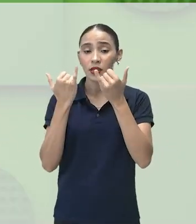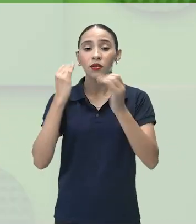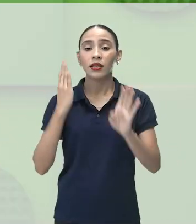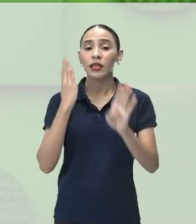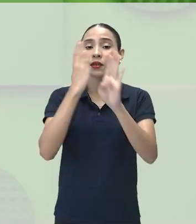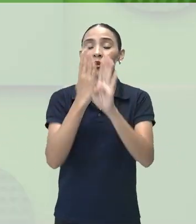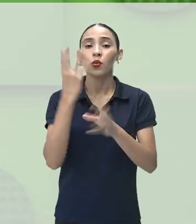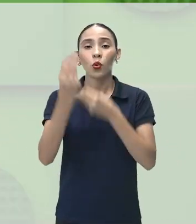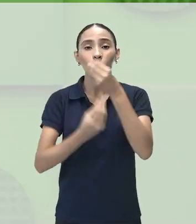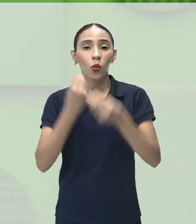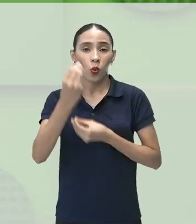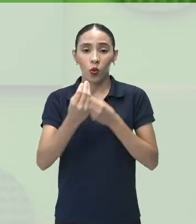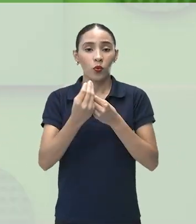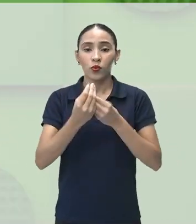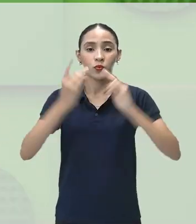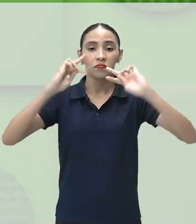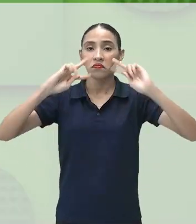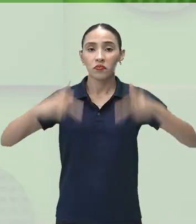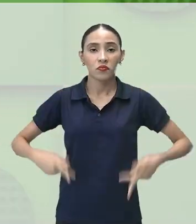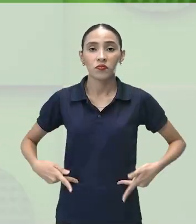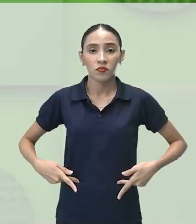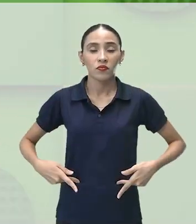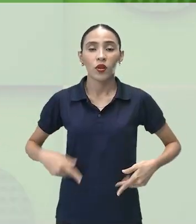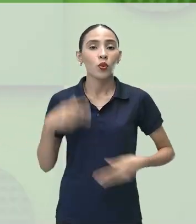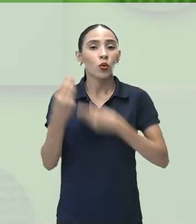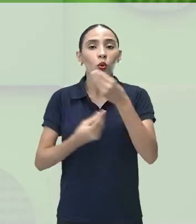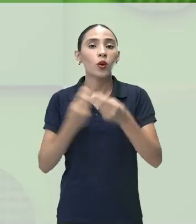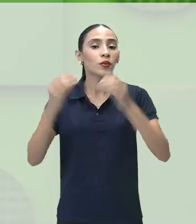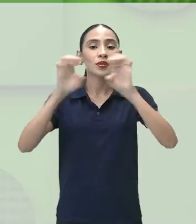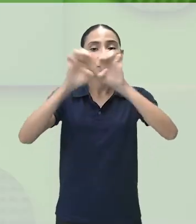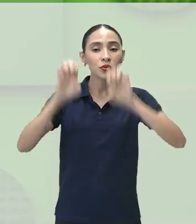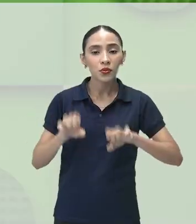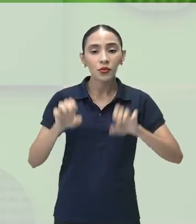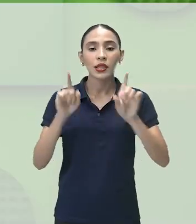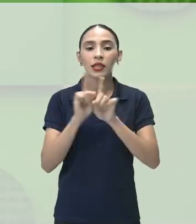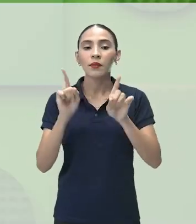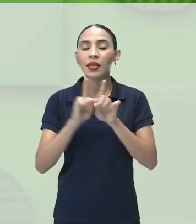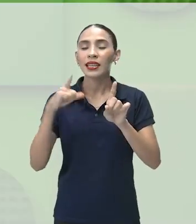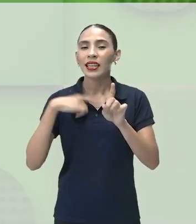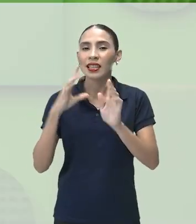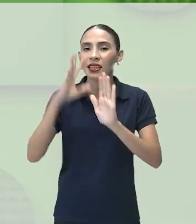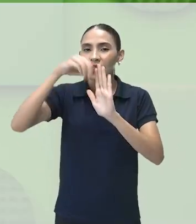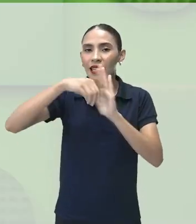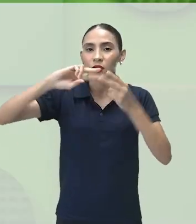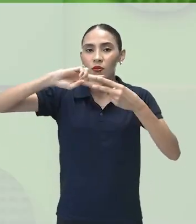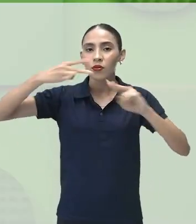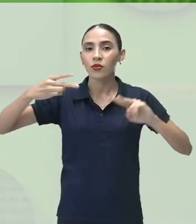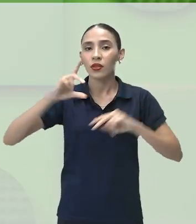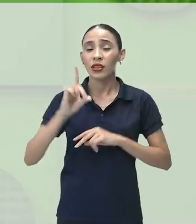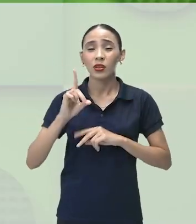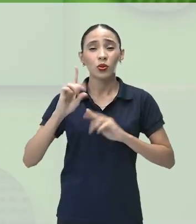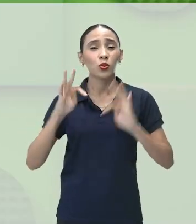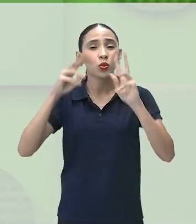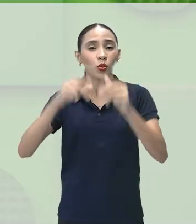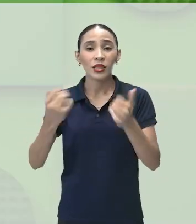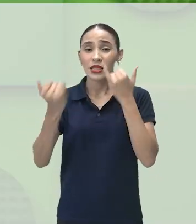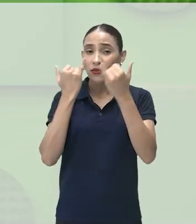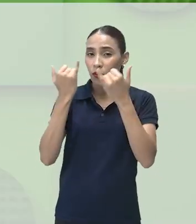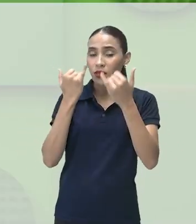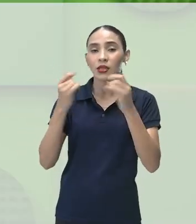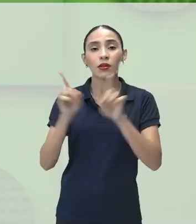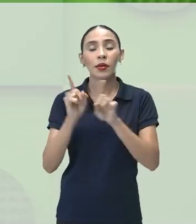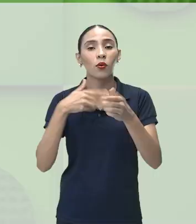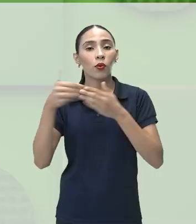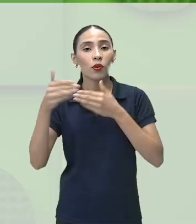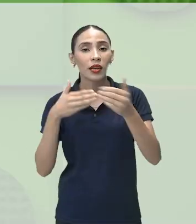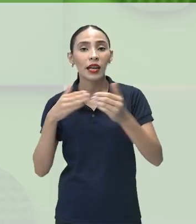como somos, ou seja, quem somos nós, seres vivos. É lá que está escrito as informações referentes a todos e qualquer ser vivo.